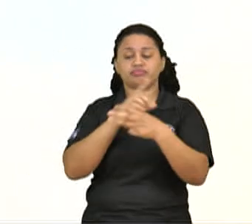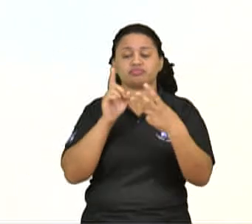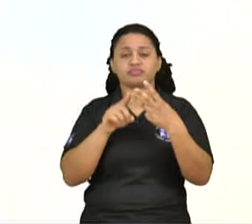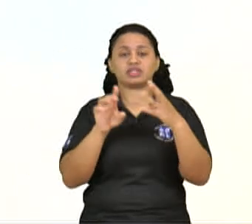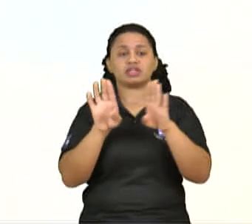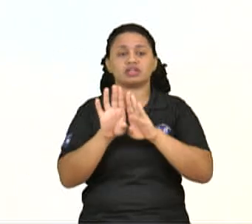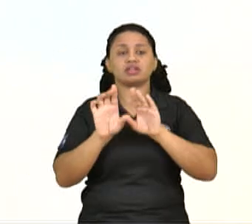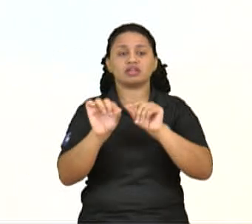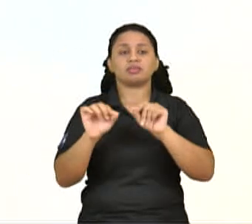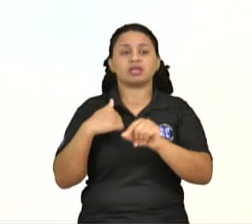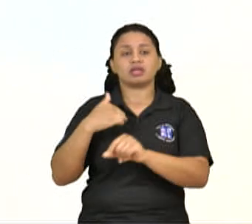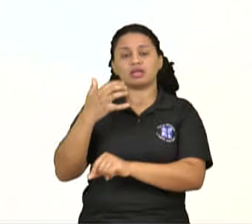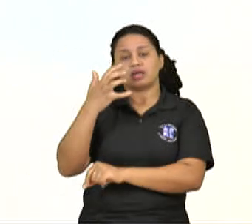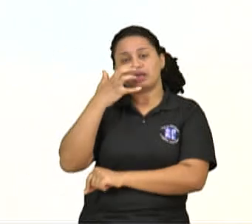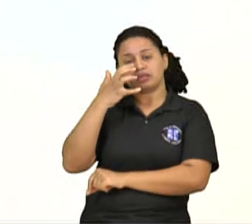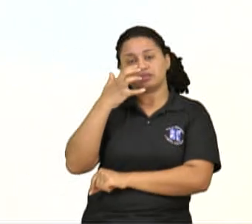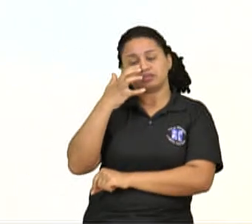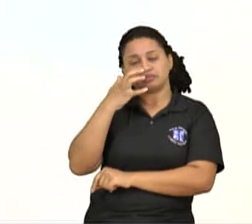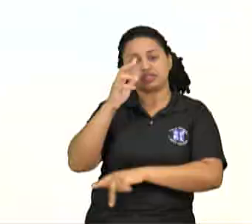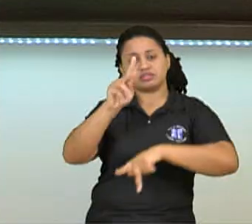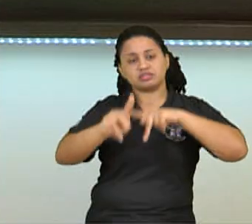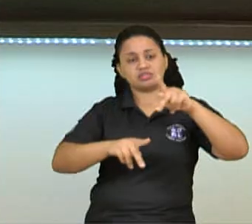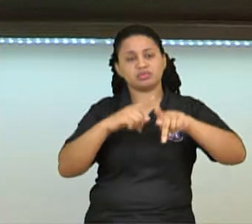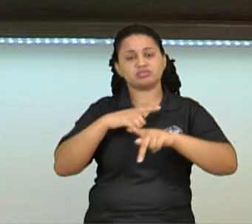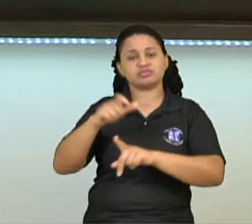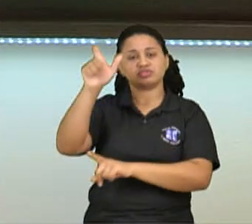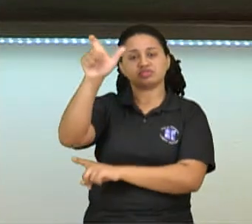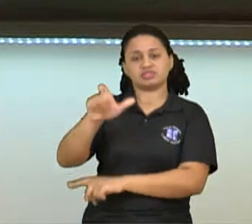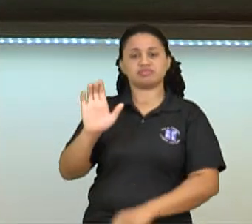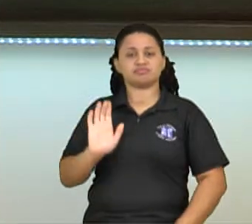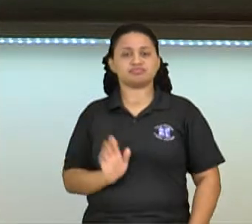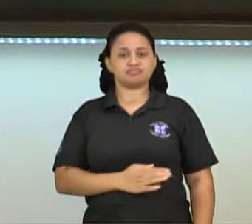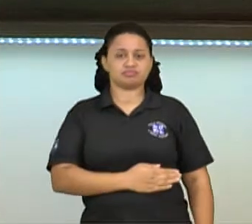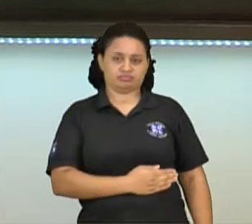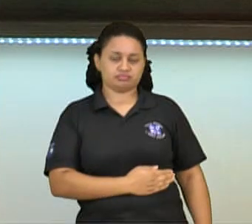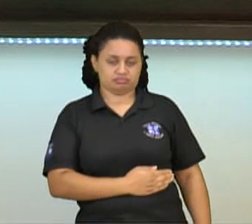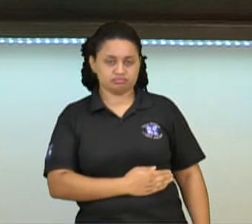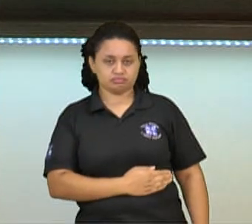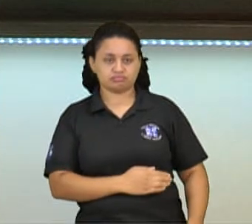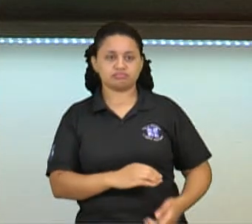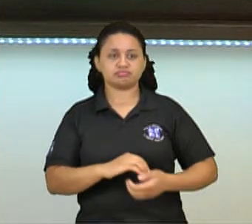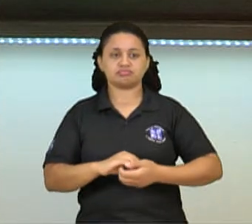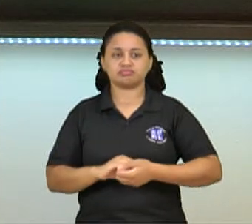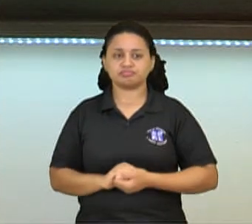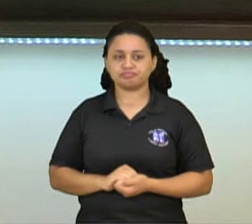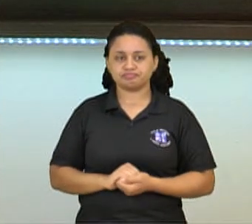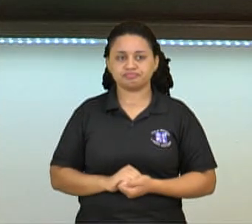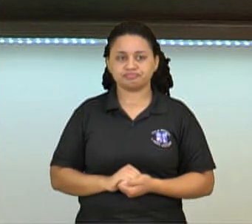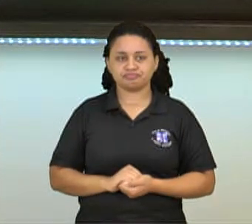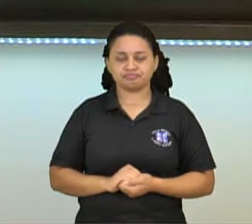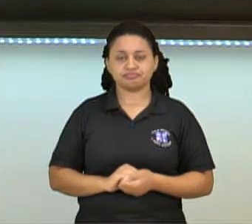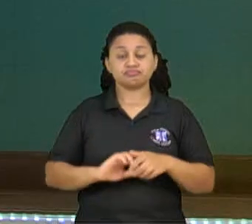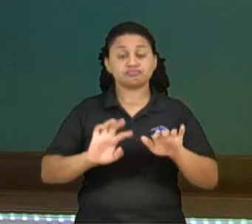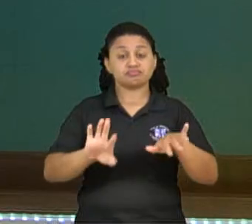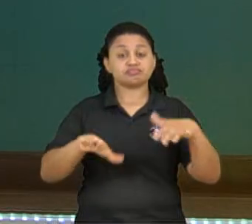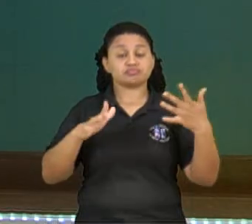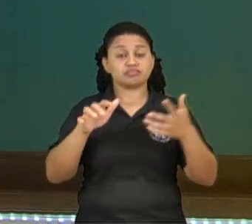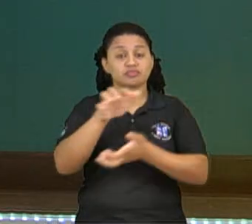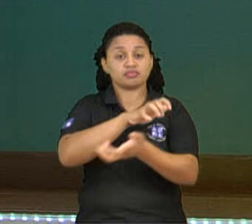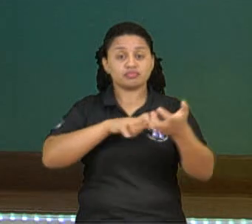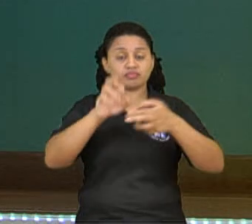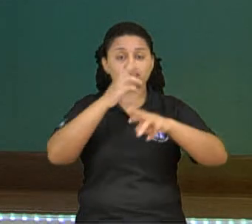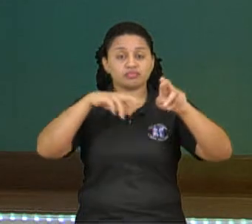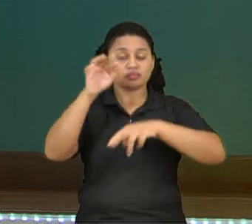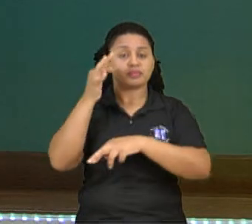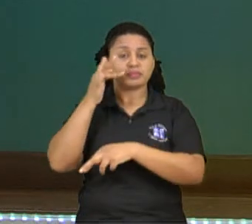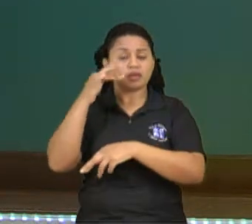a grande admiração sobre a figura de Napoleão Bonaparte. Bom, a Revolução Francesa foi